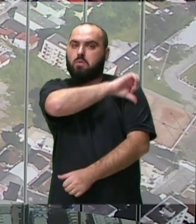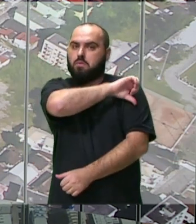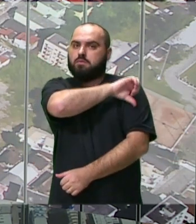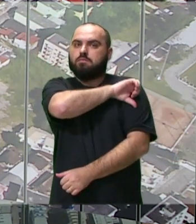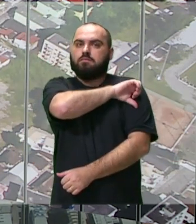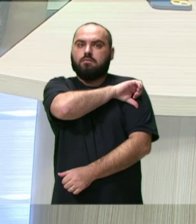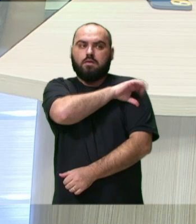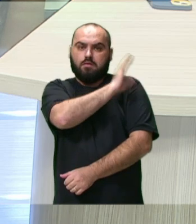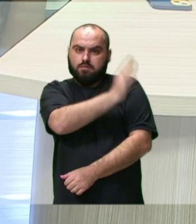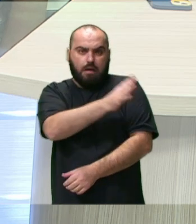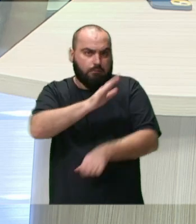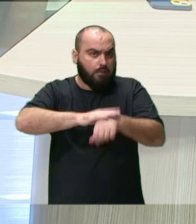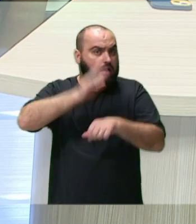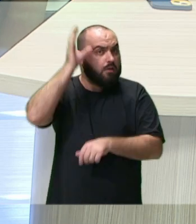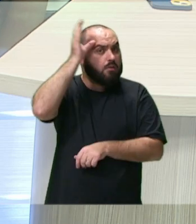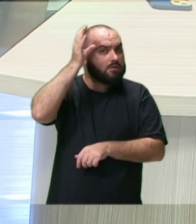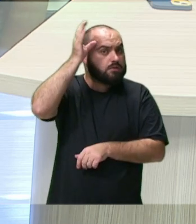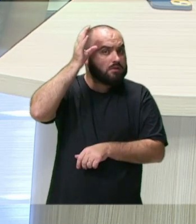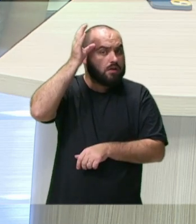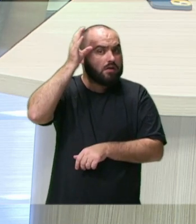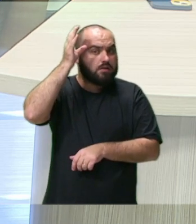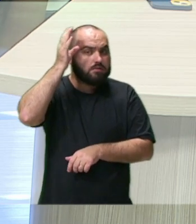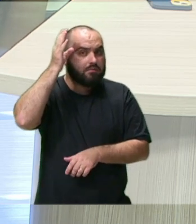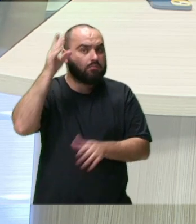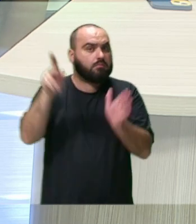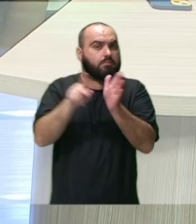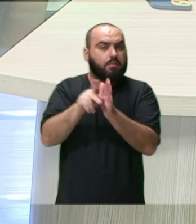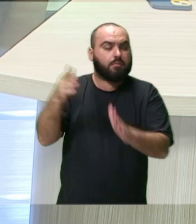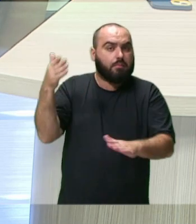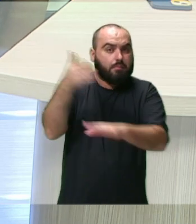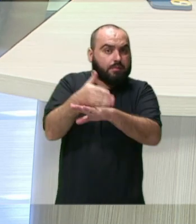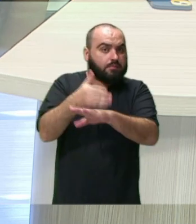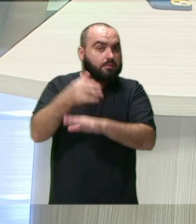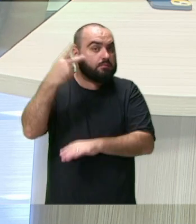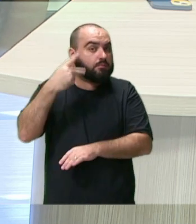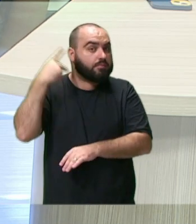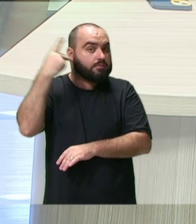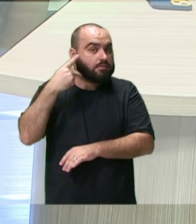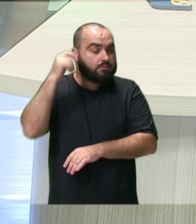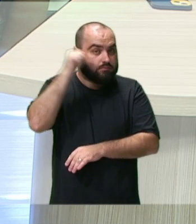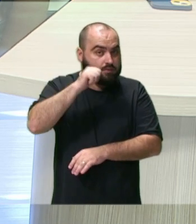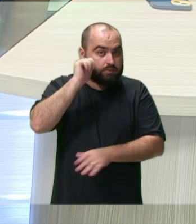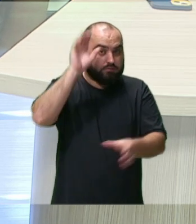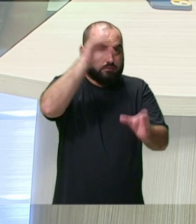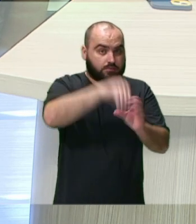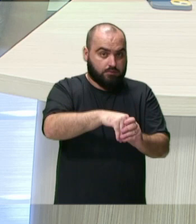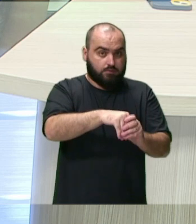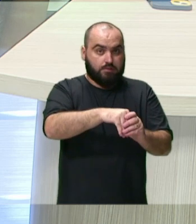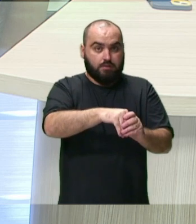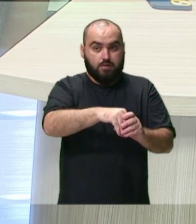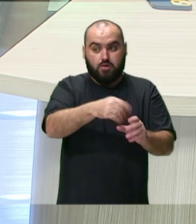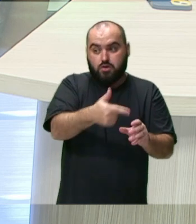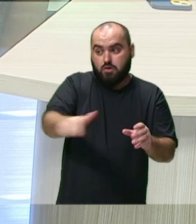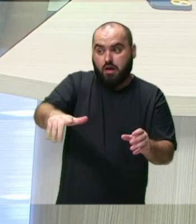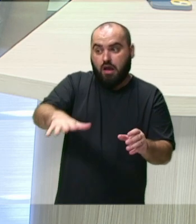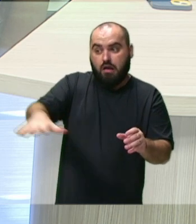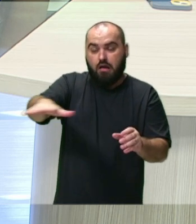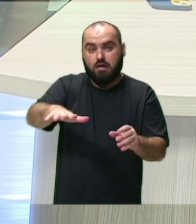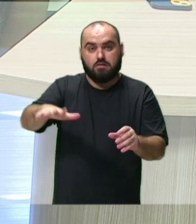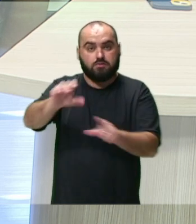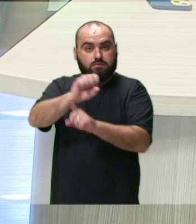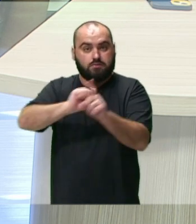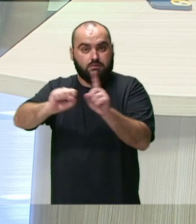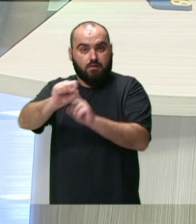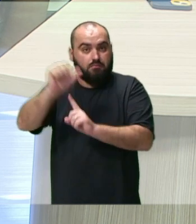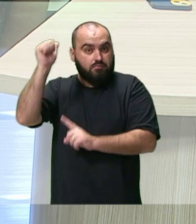elas estão mais conscientes, a senhora acredita, da participação feminina na política e em outros segmentos da sociedade que as mulheres precisam, ainda